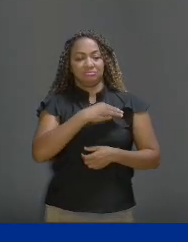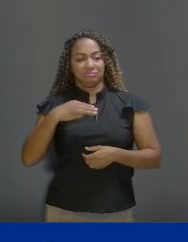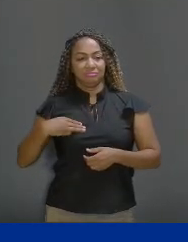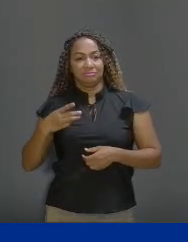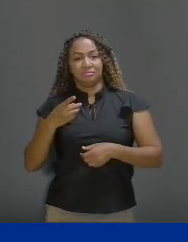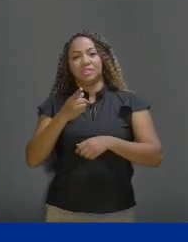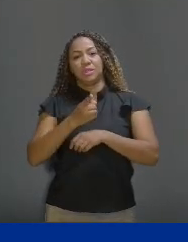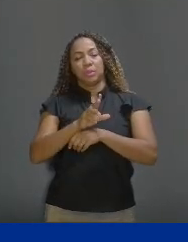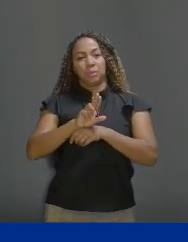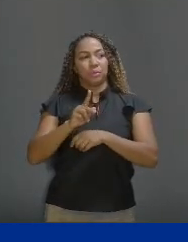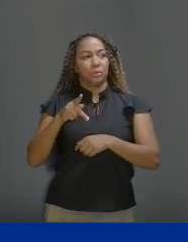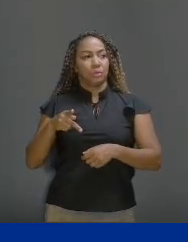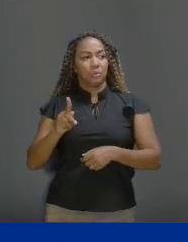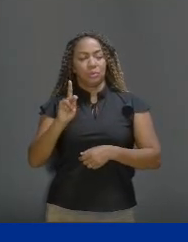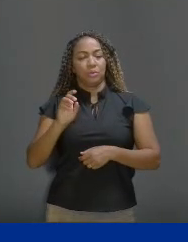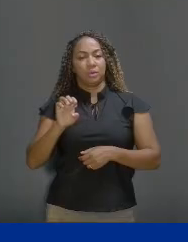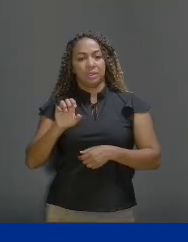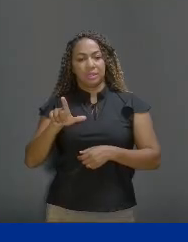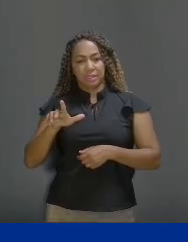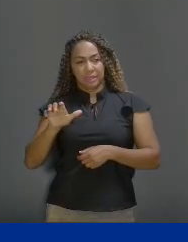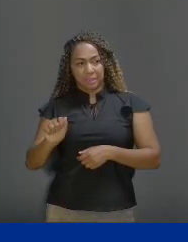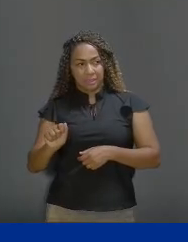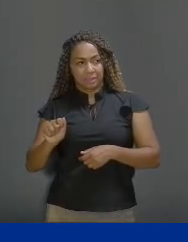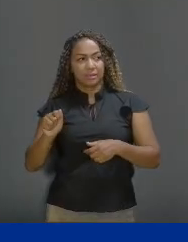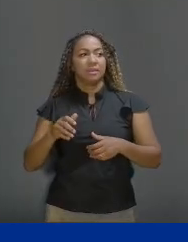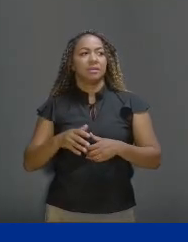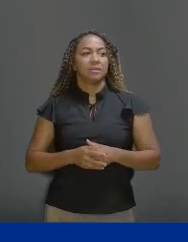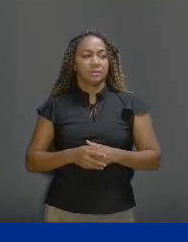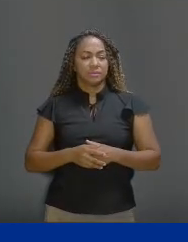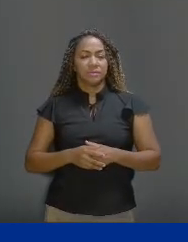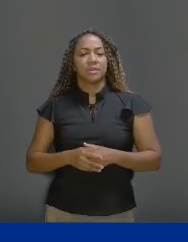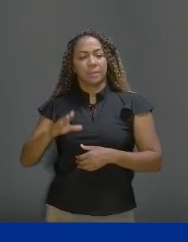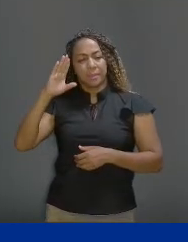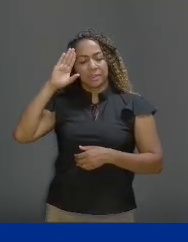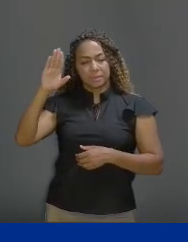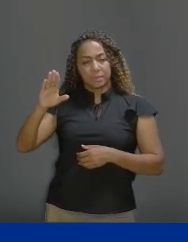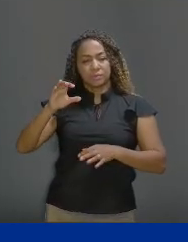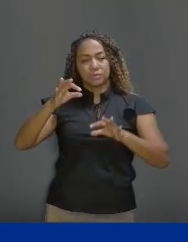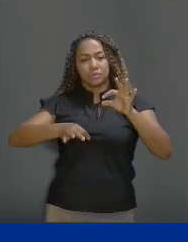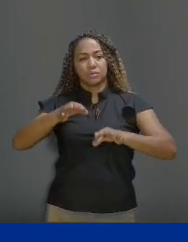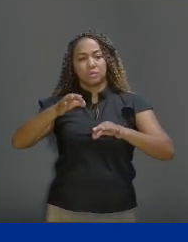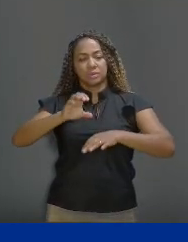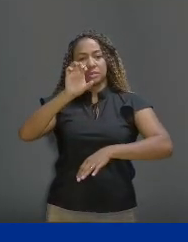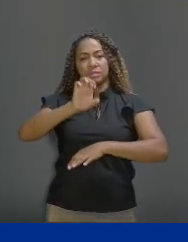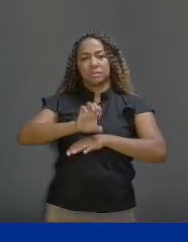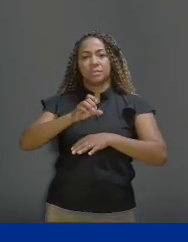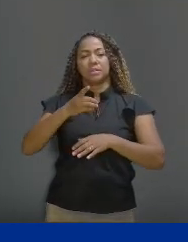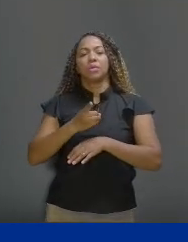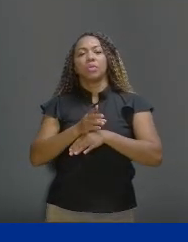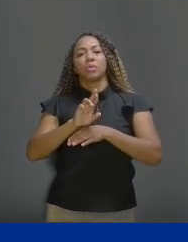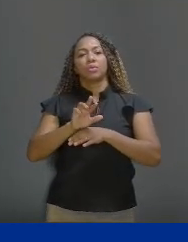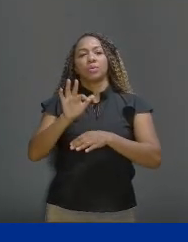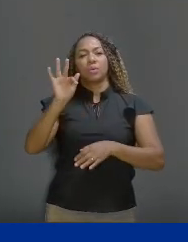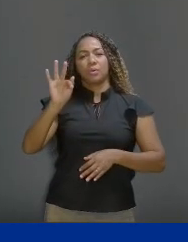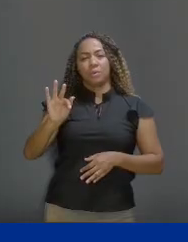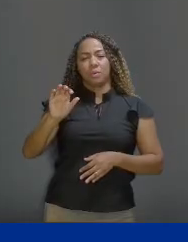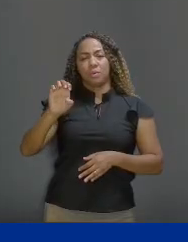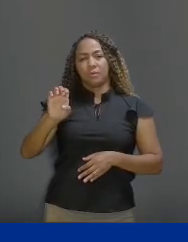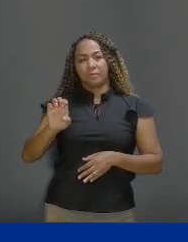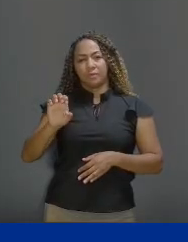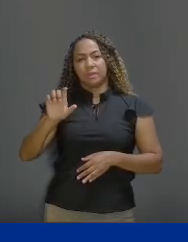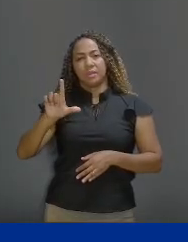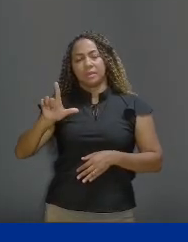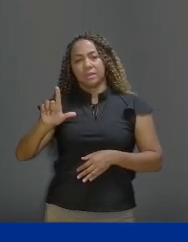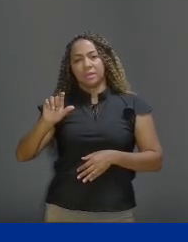doutora Keila Utzig como titular da classe dos juízes estaduais e o doutor Felipe na